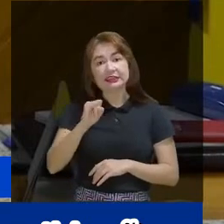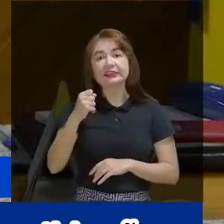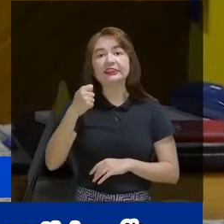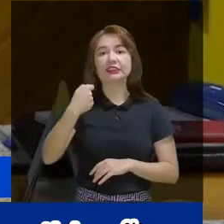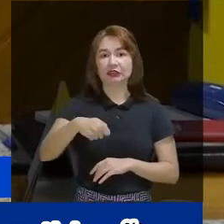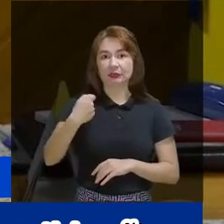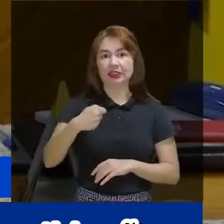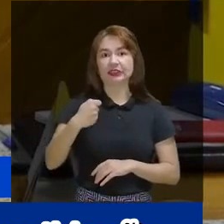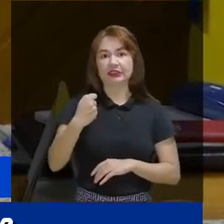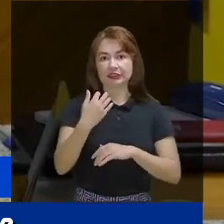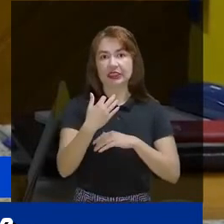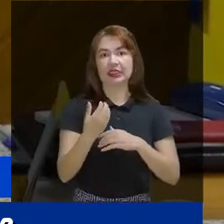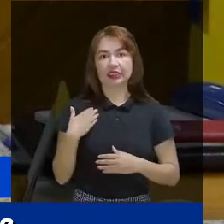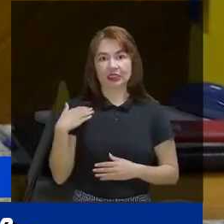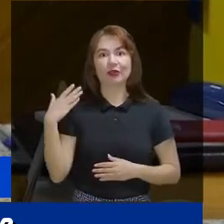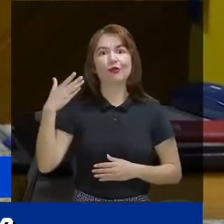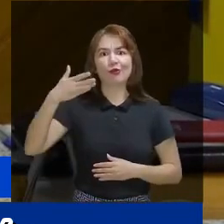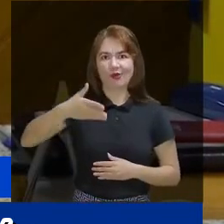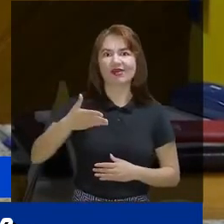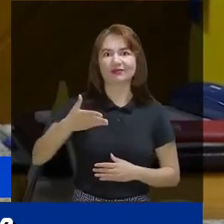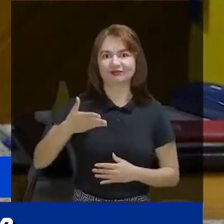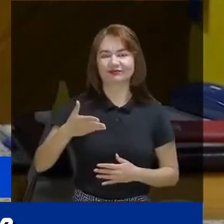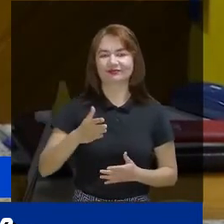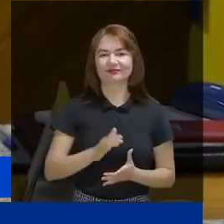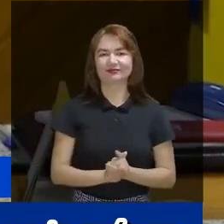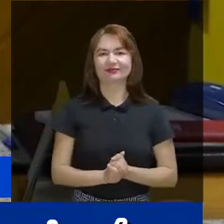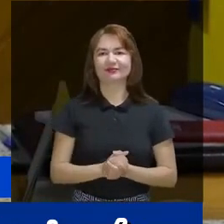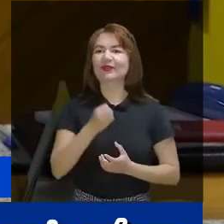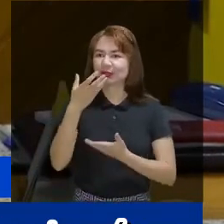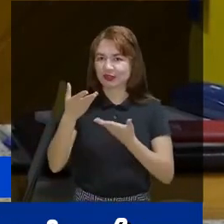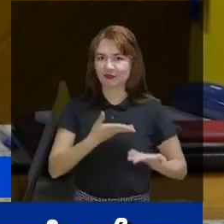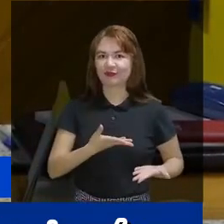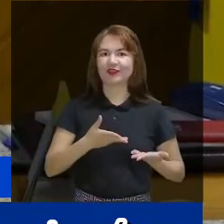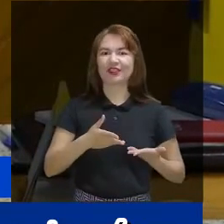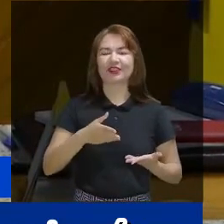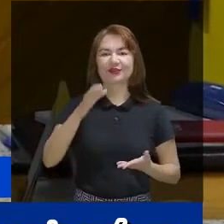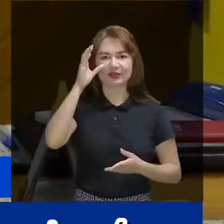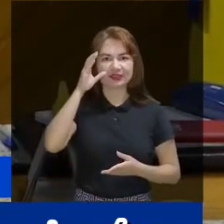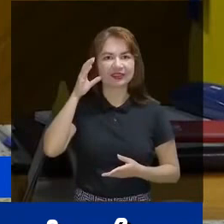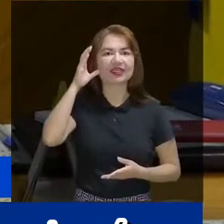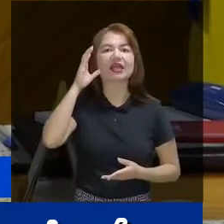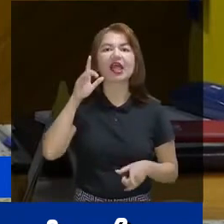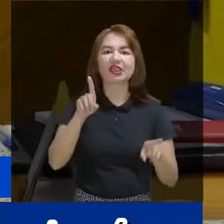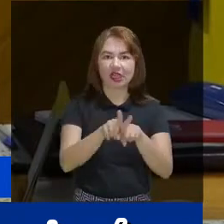necessária, a minha participação. Perfeito, desembargador, seja bem-vindo também. Vamos iniciar, então,